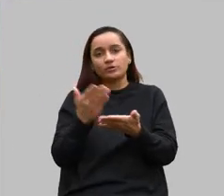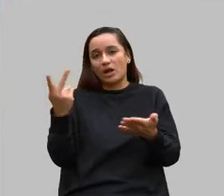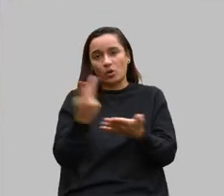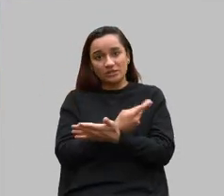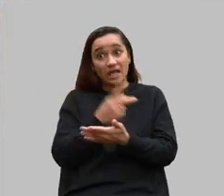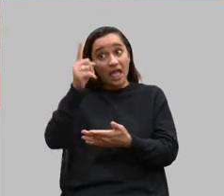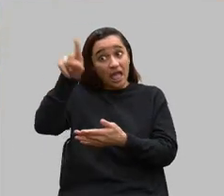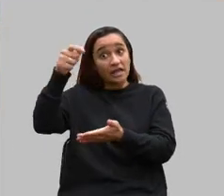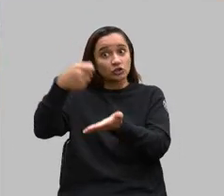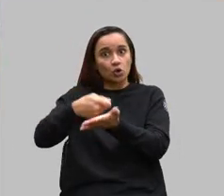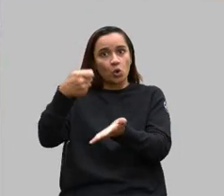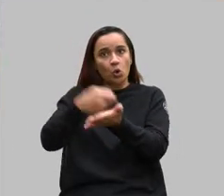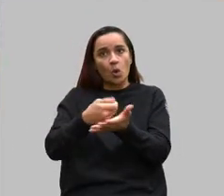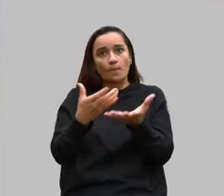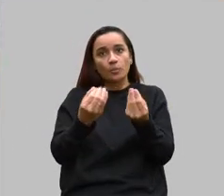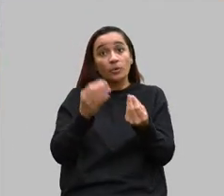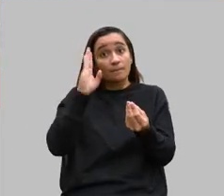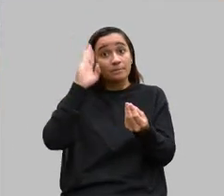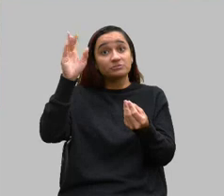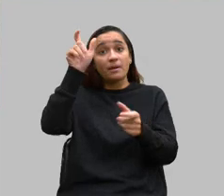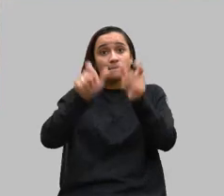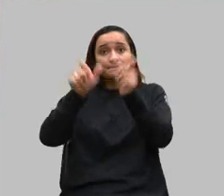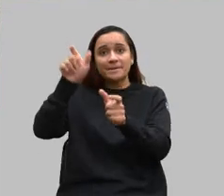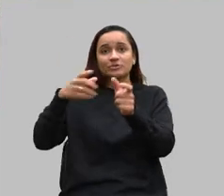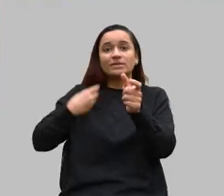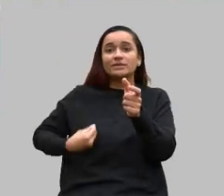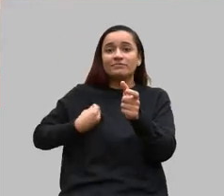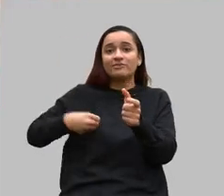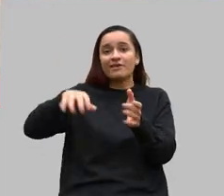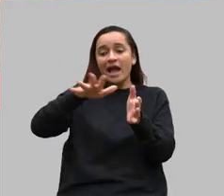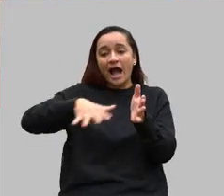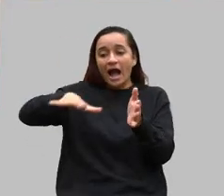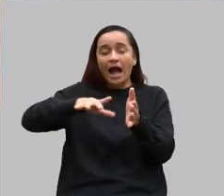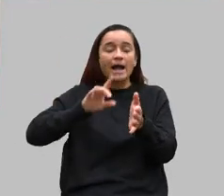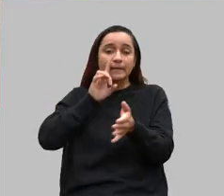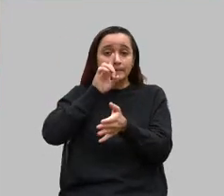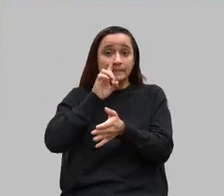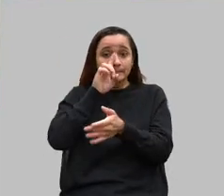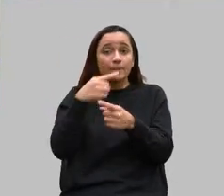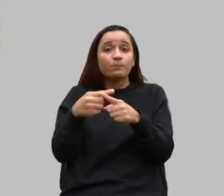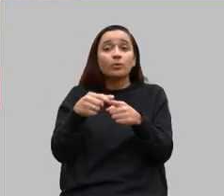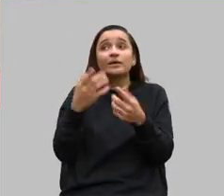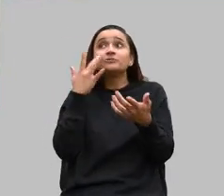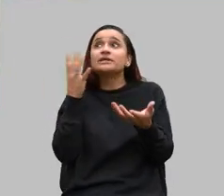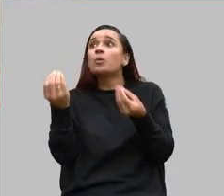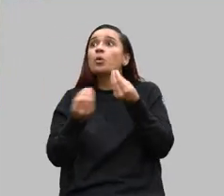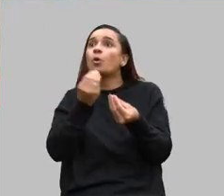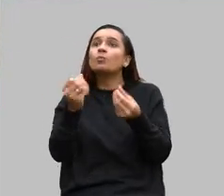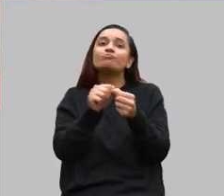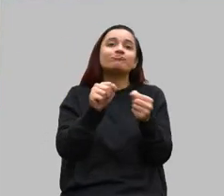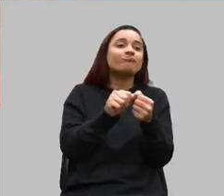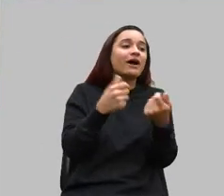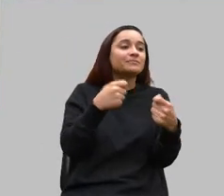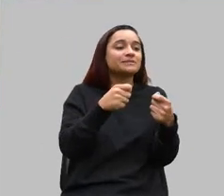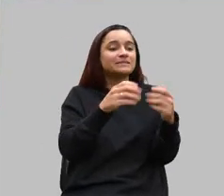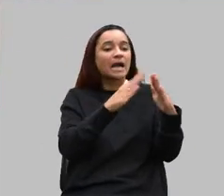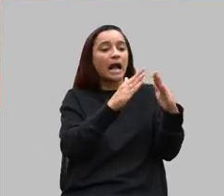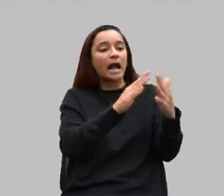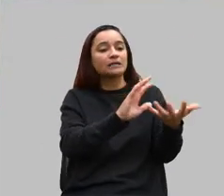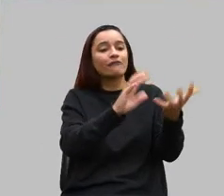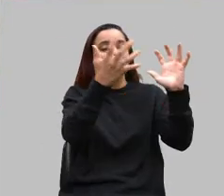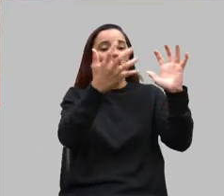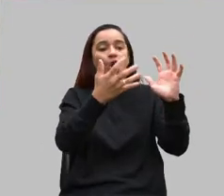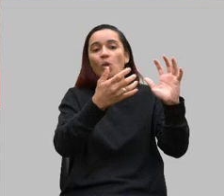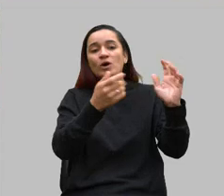principalmente aquelas pessoas que vi vivem sobre as áreas de influência Porque estão ali sem saber o que que faz à eles precisam de uma reforma de casa não vai fazer porque